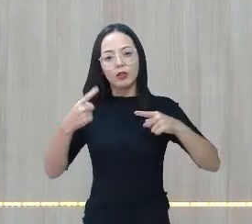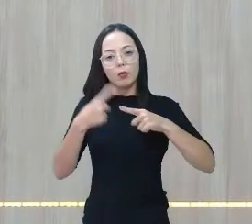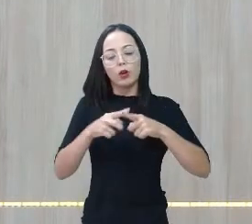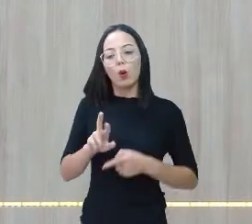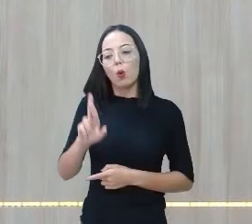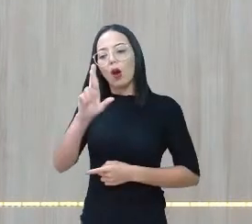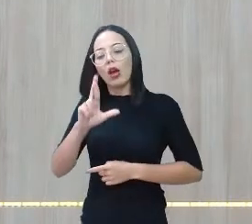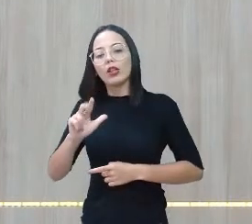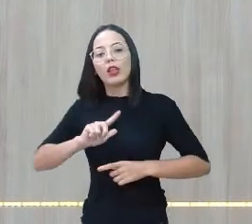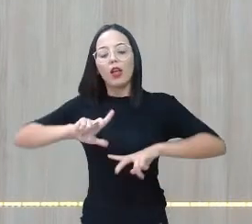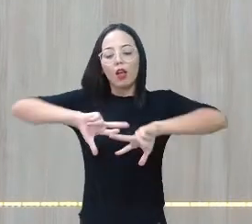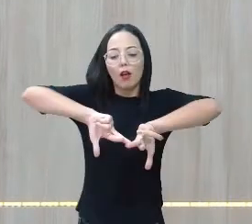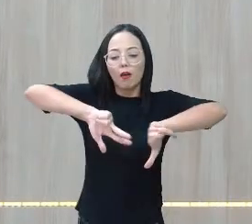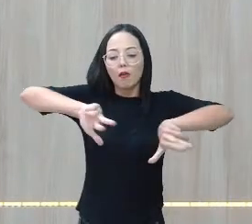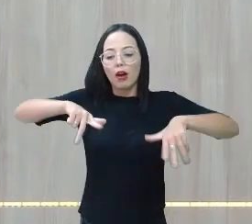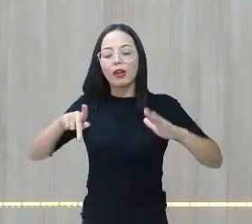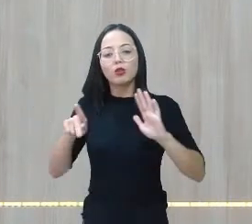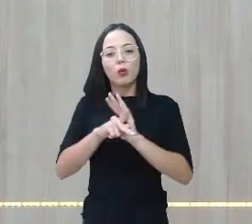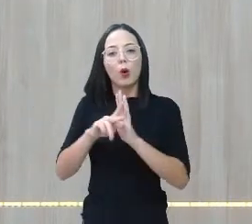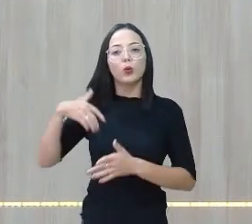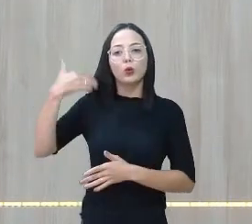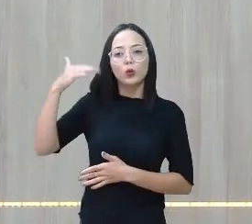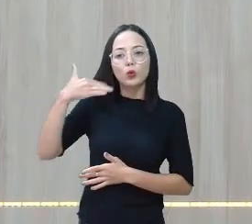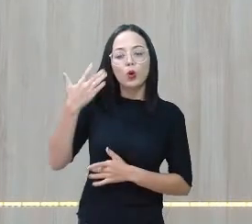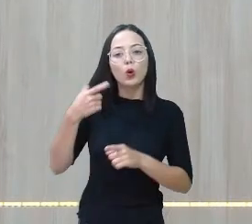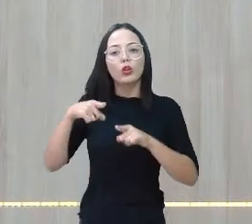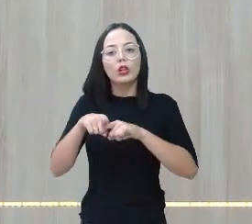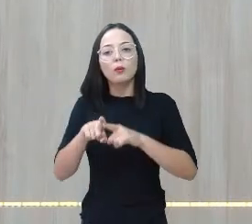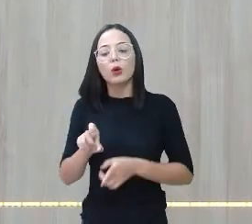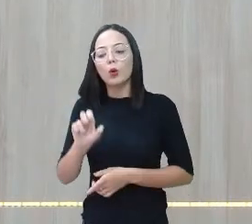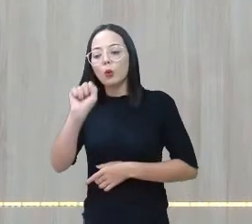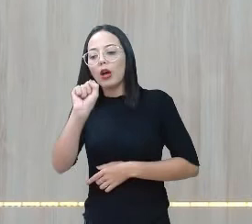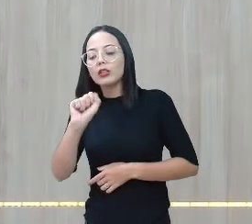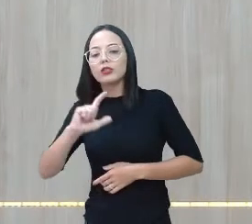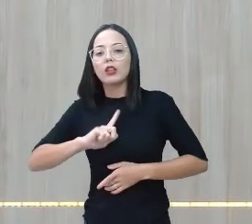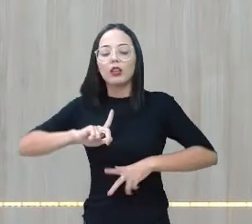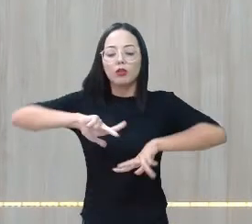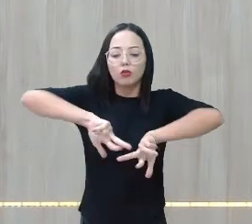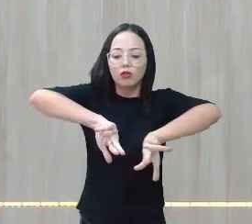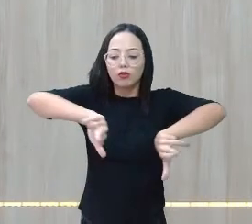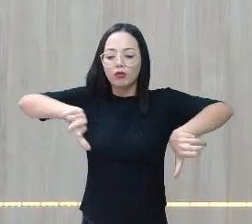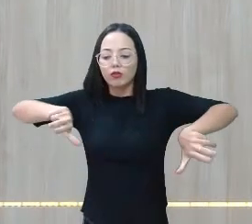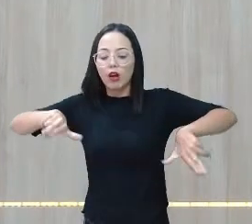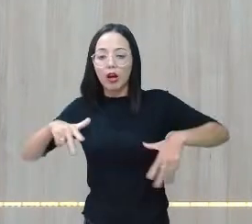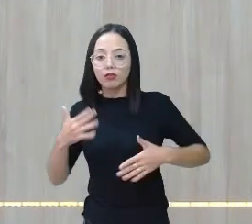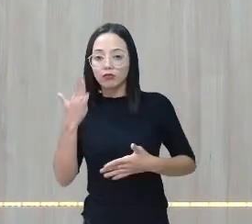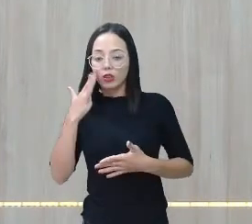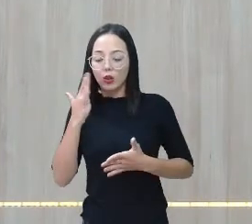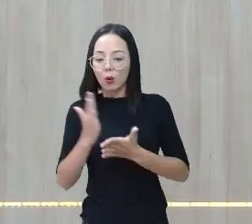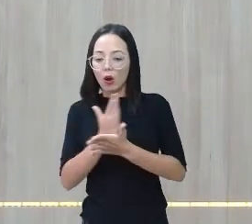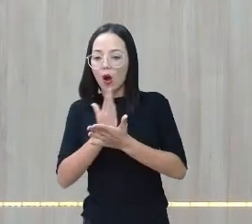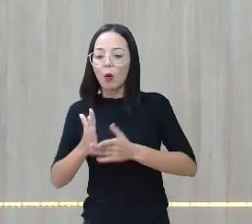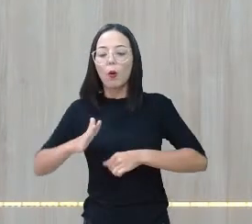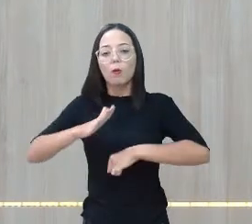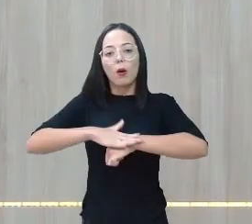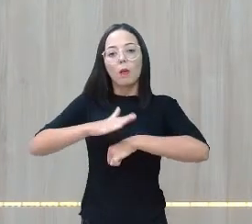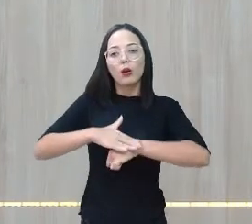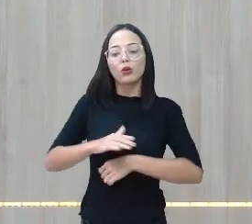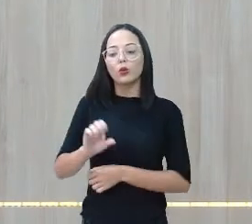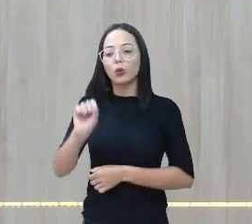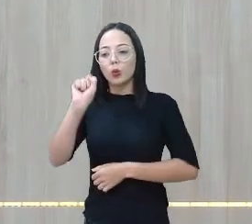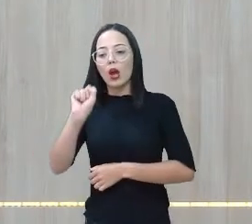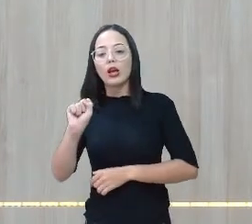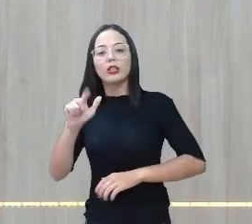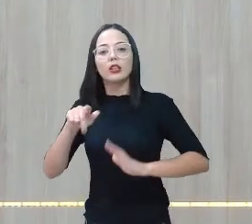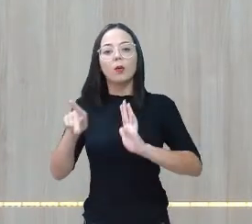tem várias formas de som, a gente sabe que o S também existem várias formas de som. Então, alguns momentos o S